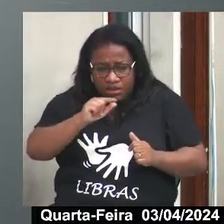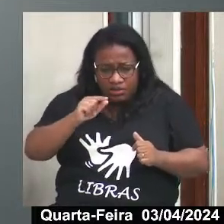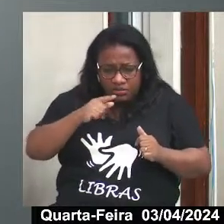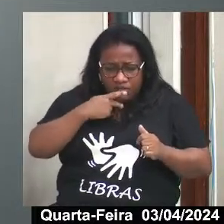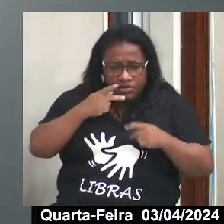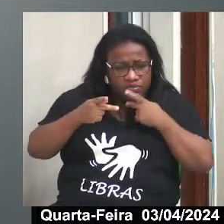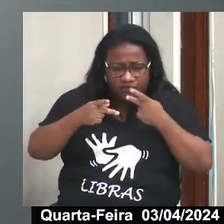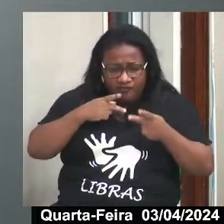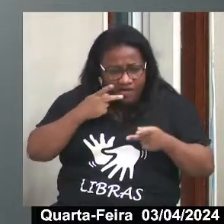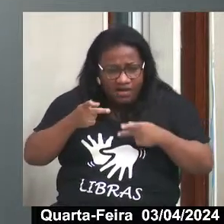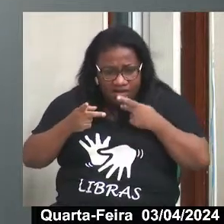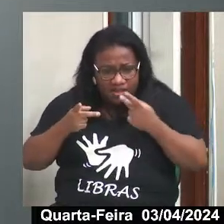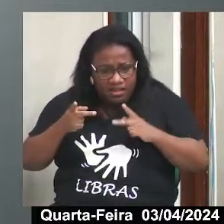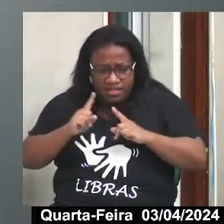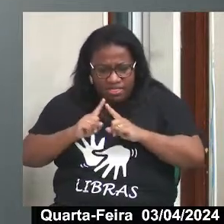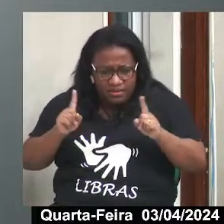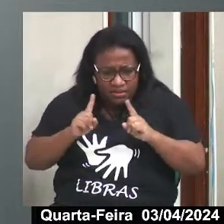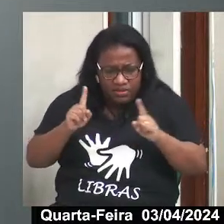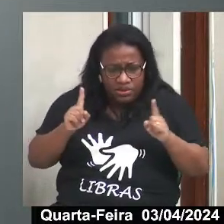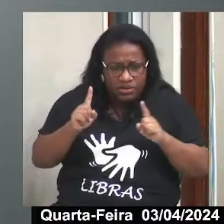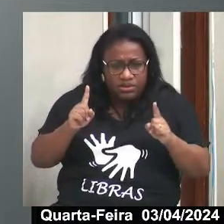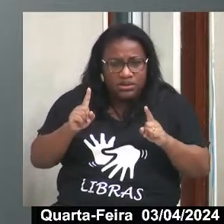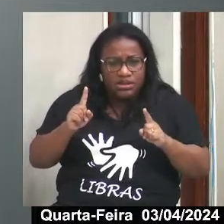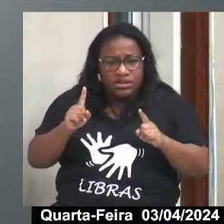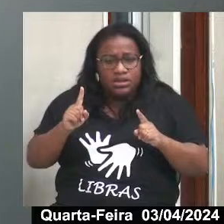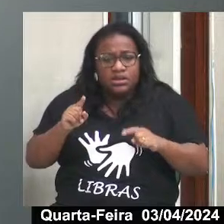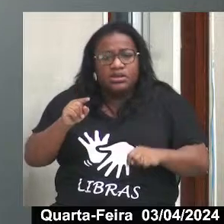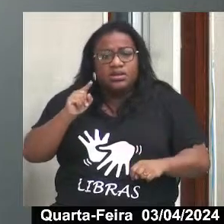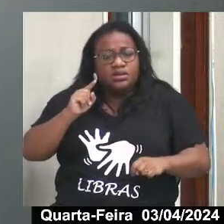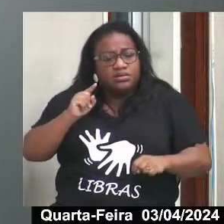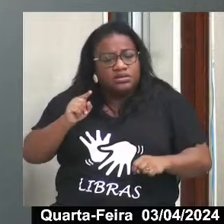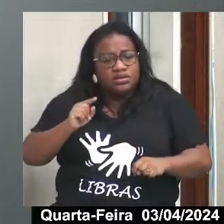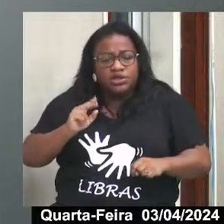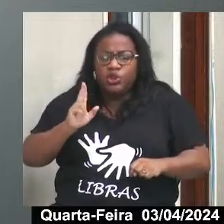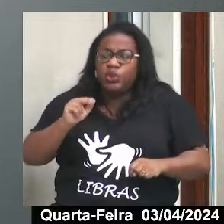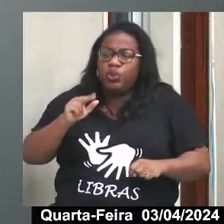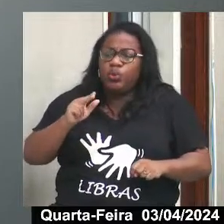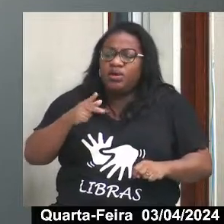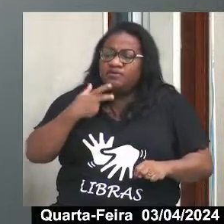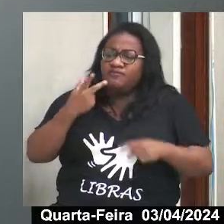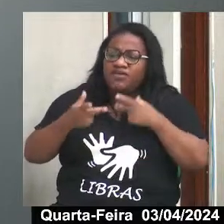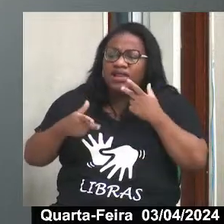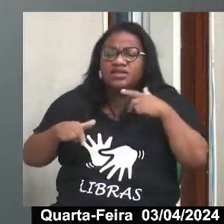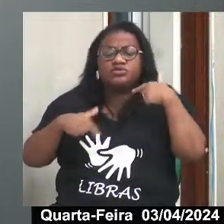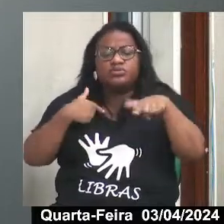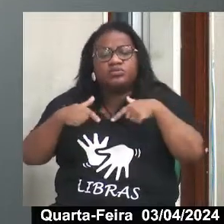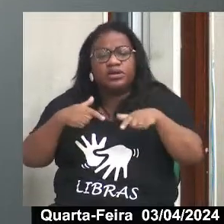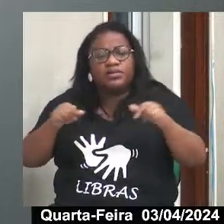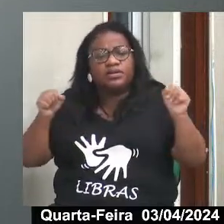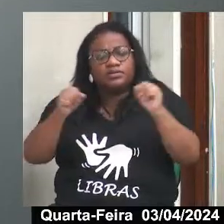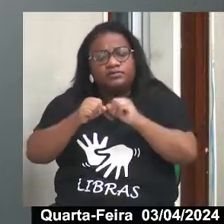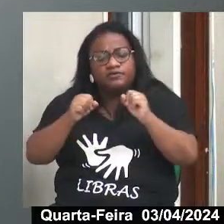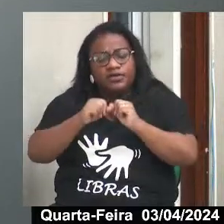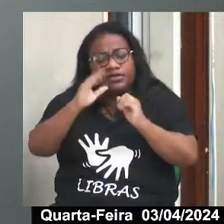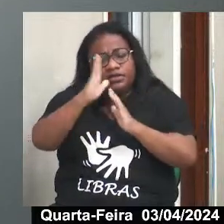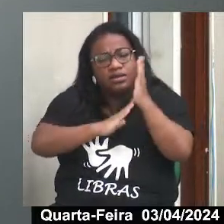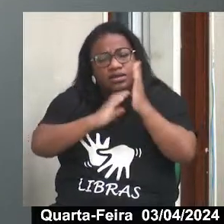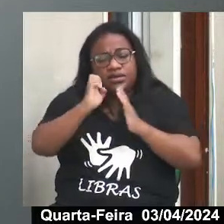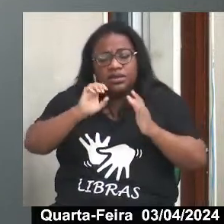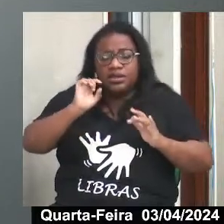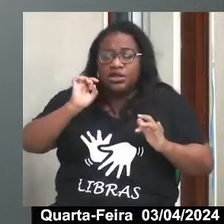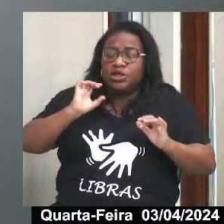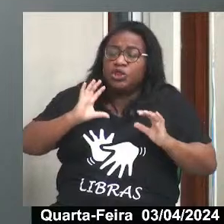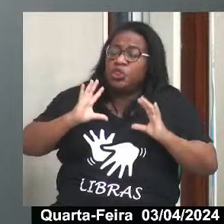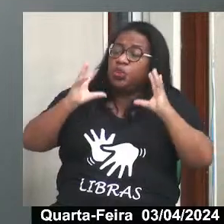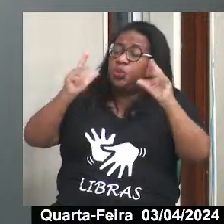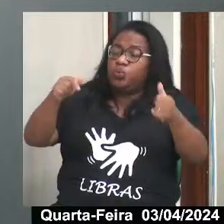fala. O senhor não fala sobre esses benefícios. O senhor não enaltece nenhum trabalho que foi feito na cidade de Embu das